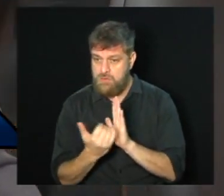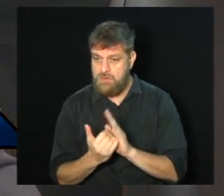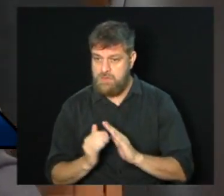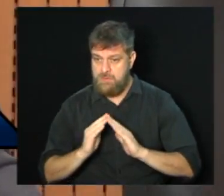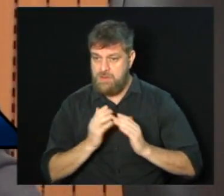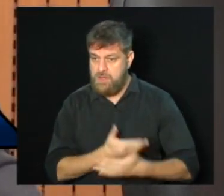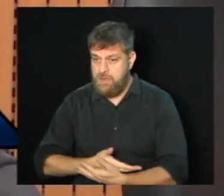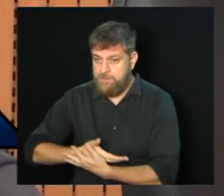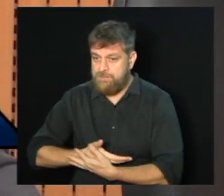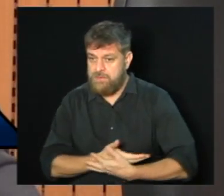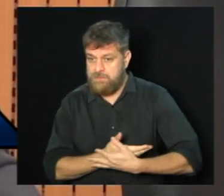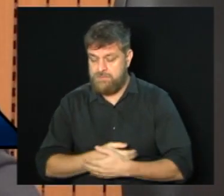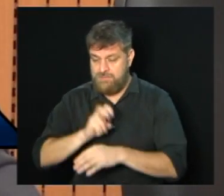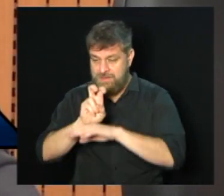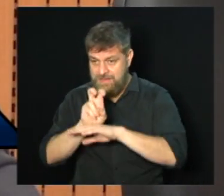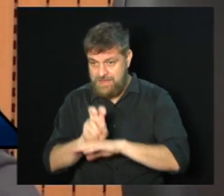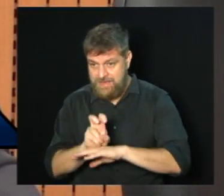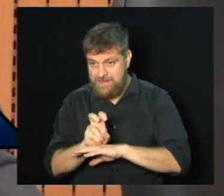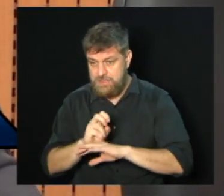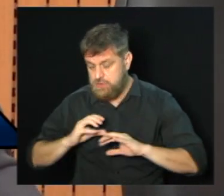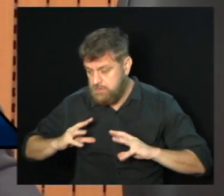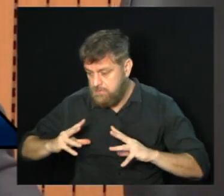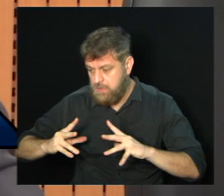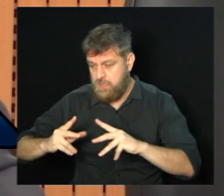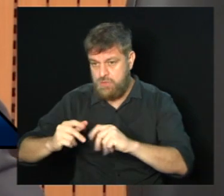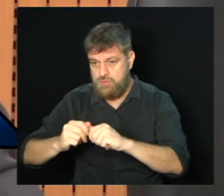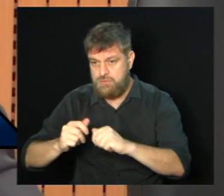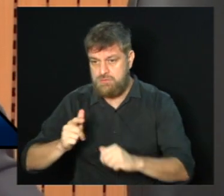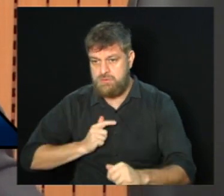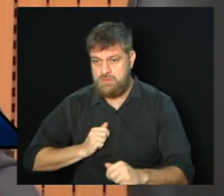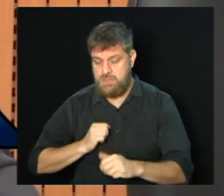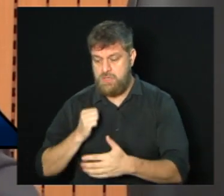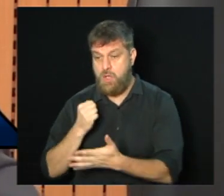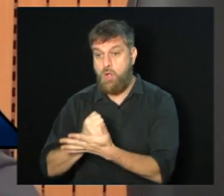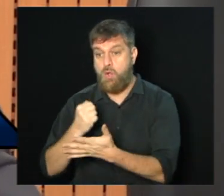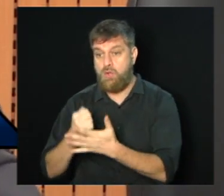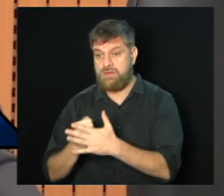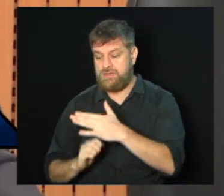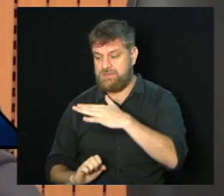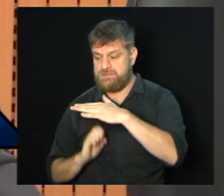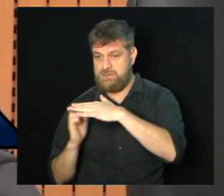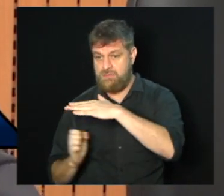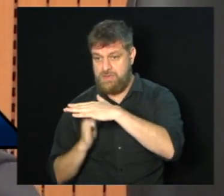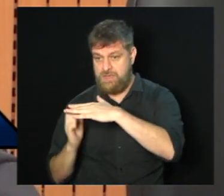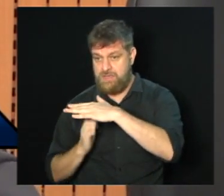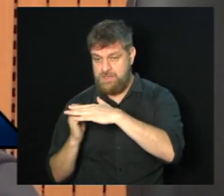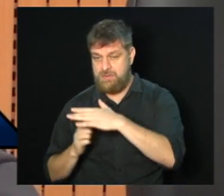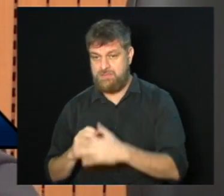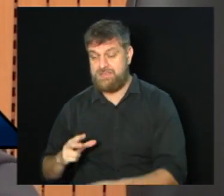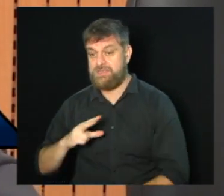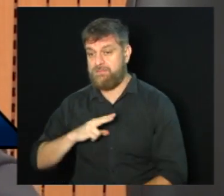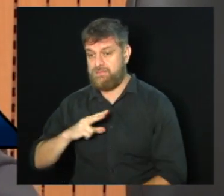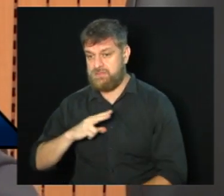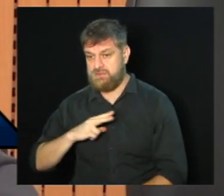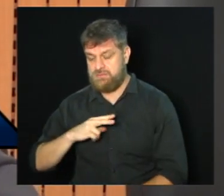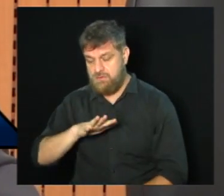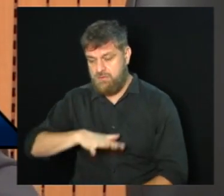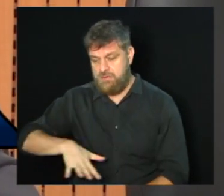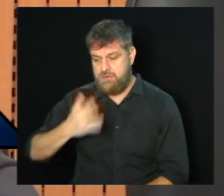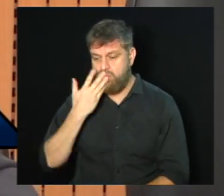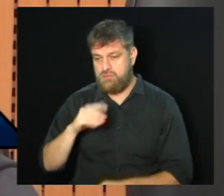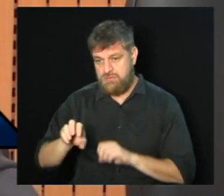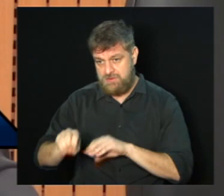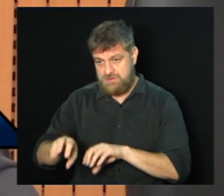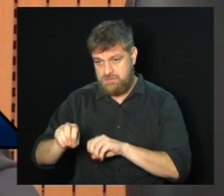Infantil no município de Campinas e dispõe sobre a contratação de instituições privadas de educação infantil na forma que